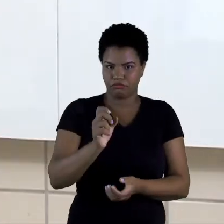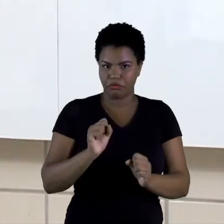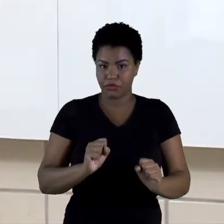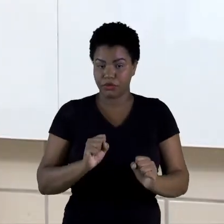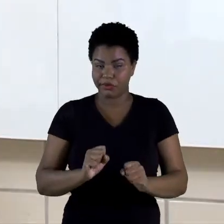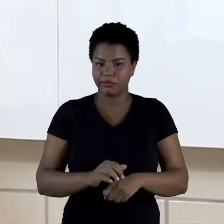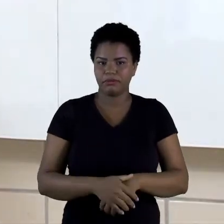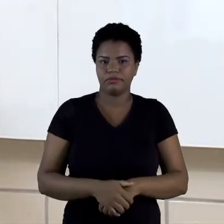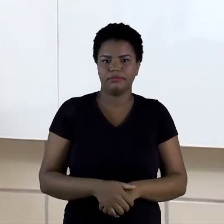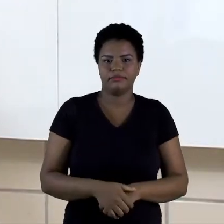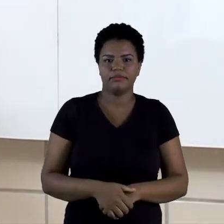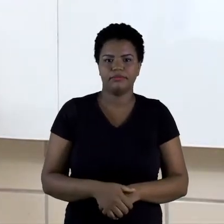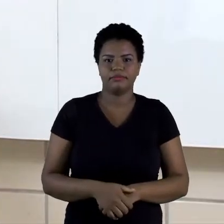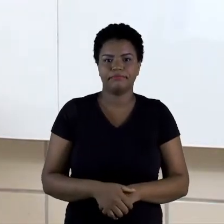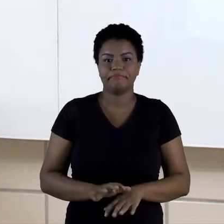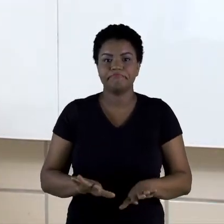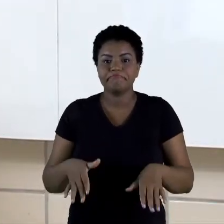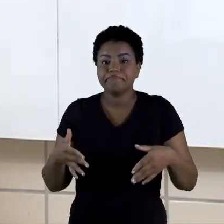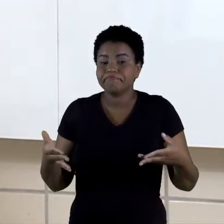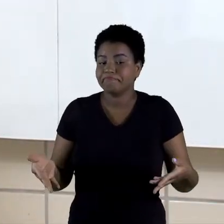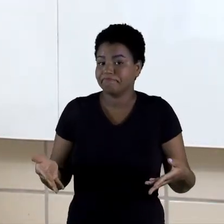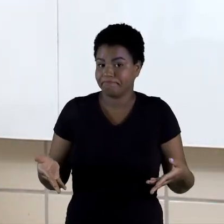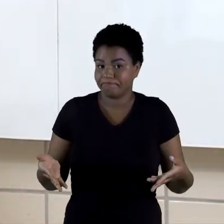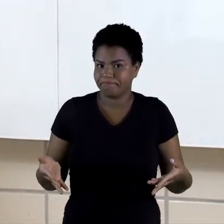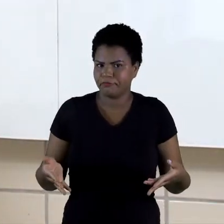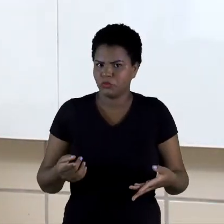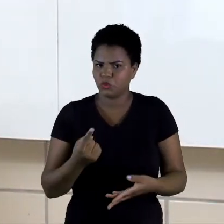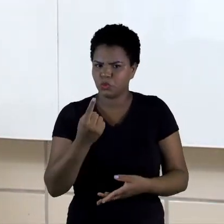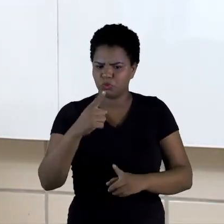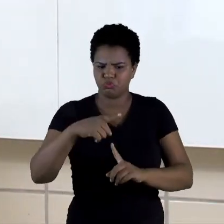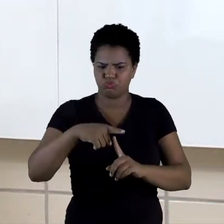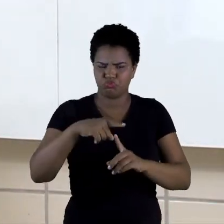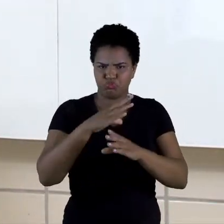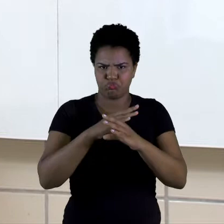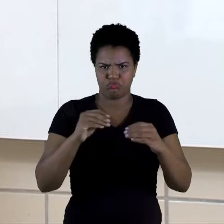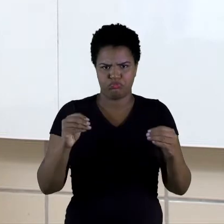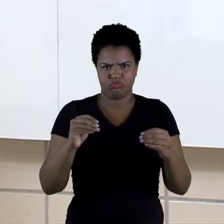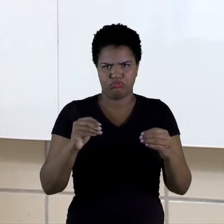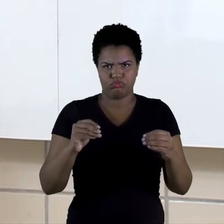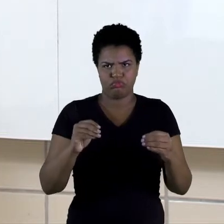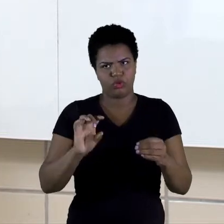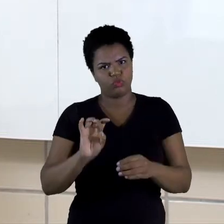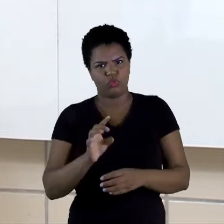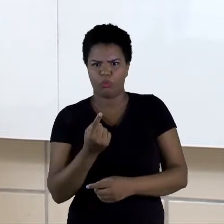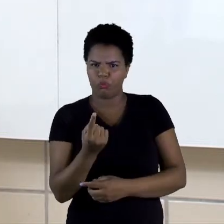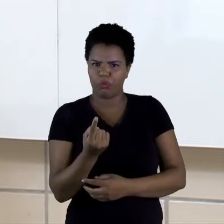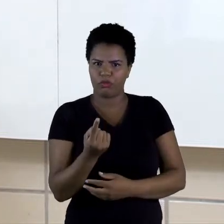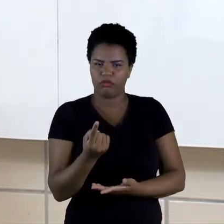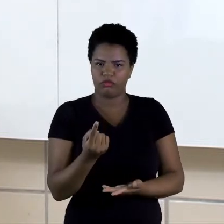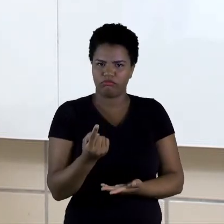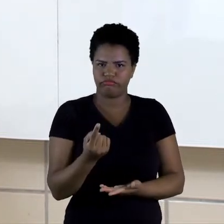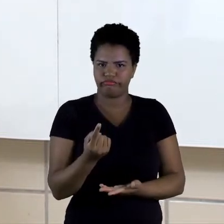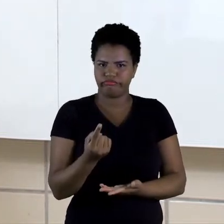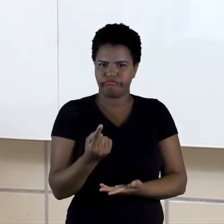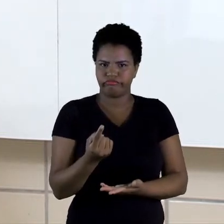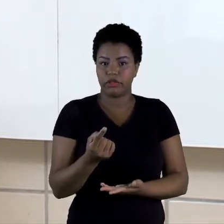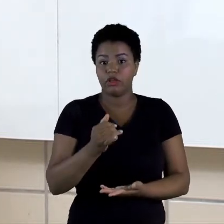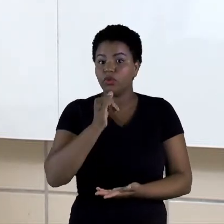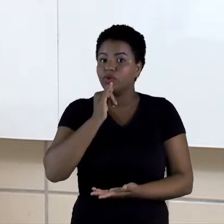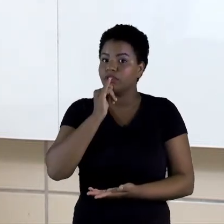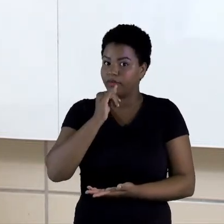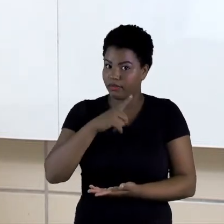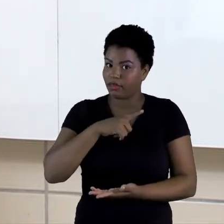aí, será que existe só um tipo de conjunções? Será que ela é só uma específica? Pelos exemplos a gente viu que